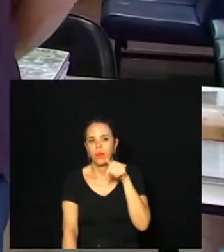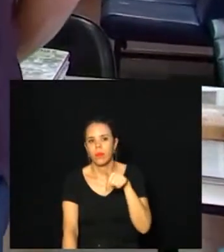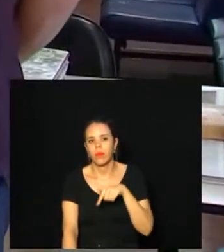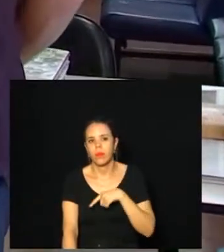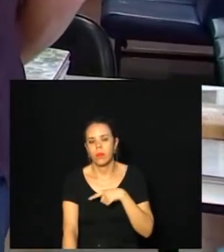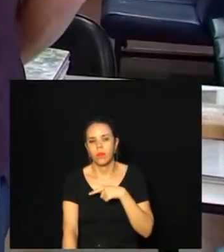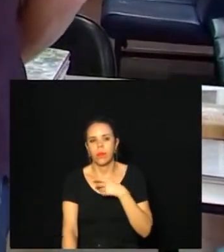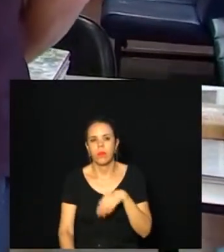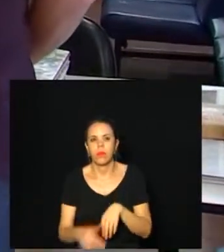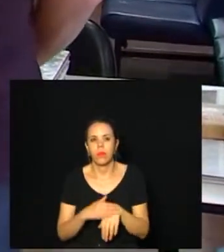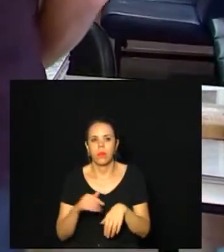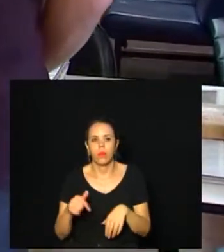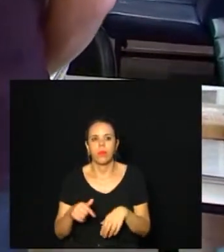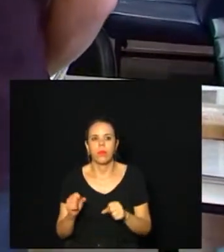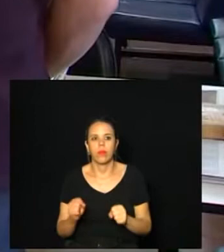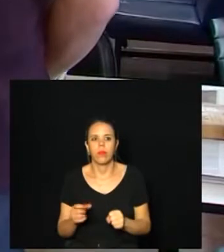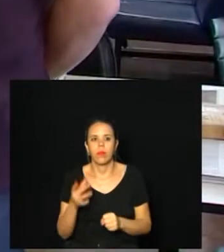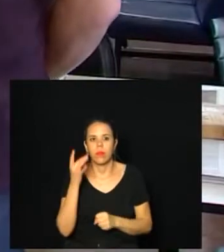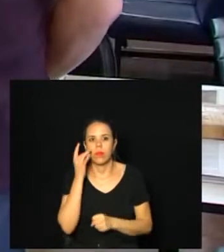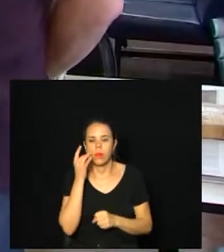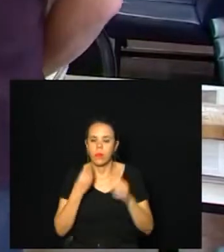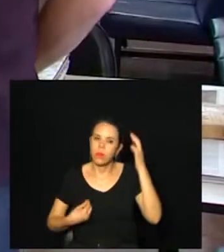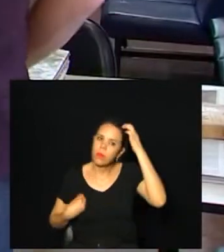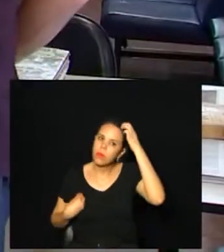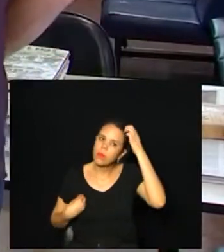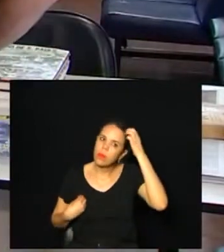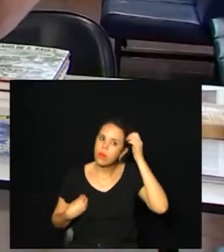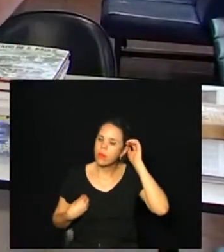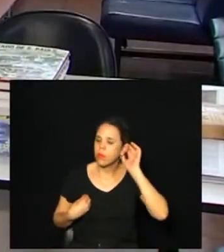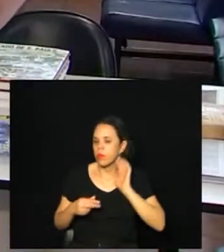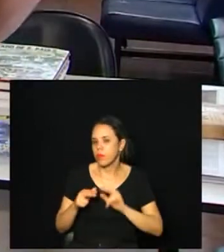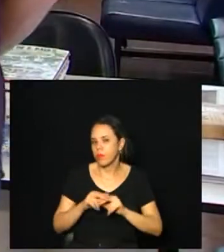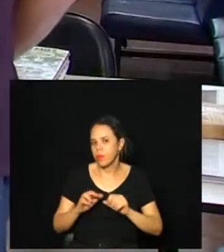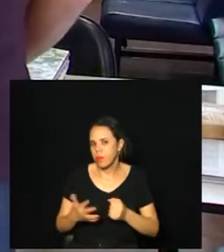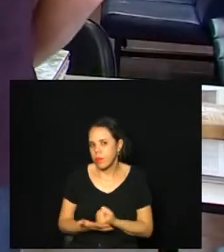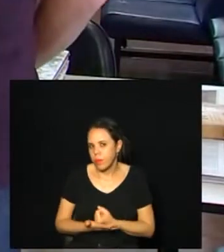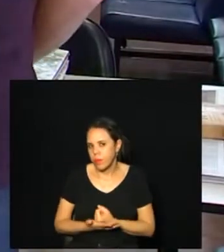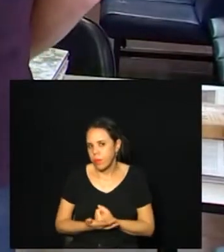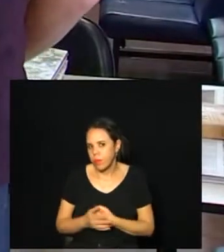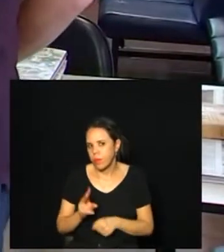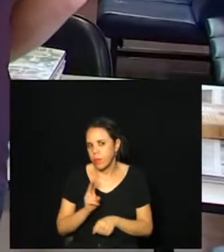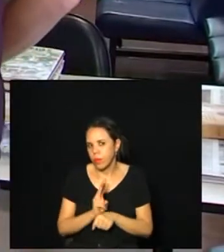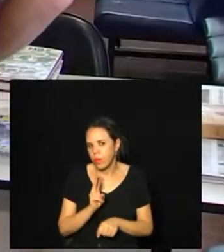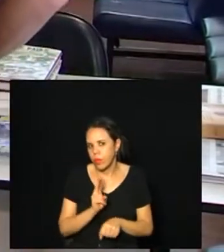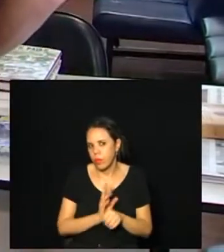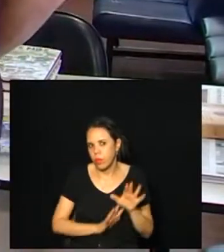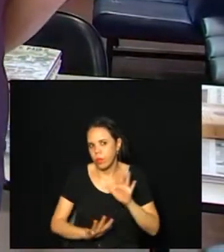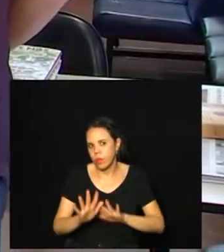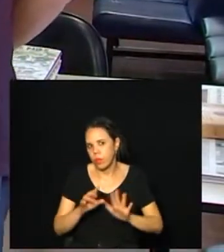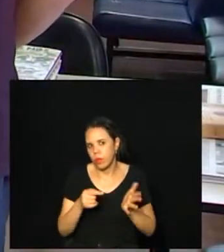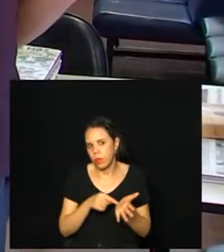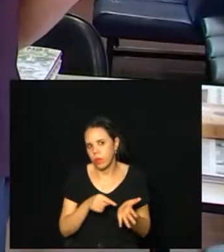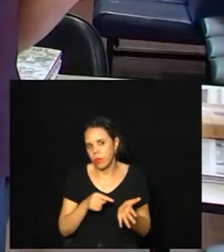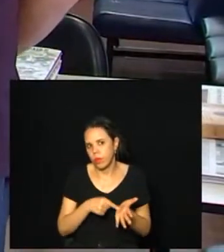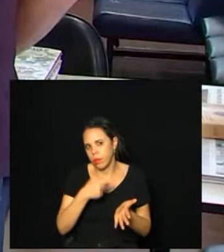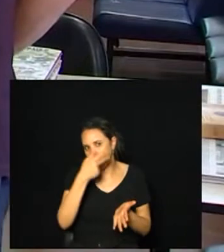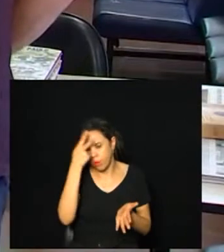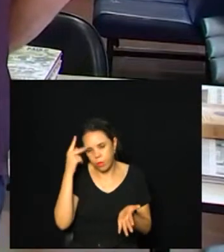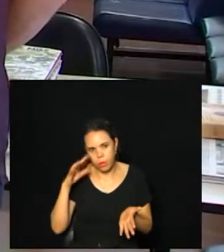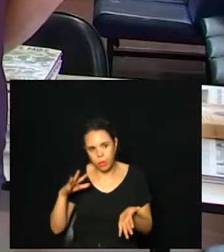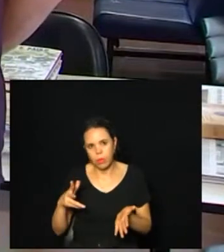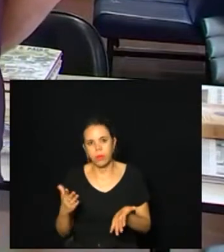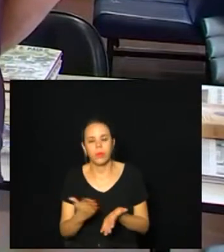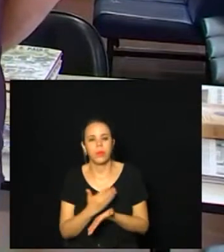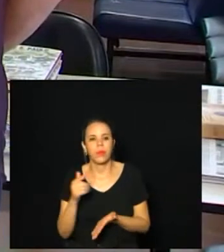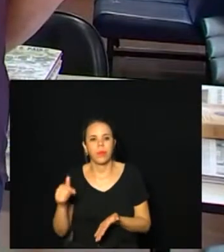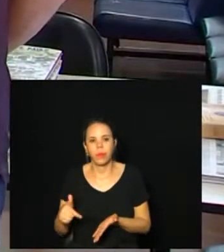vinha conversando aqui, que a gente pôde presenciar ao vivo por conta da pandemia e com esse cuidado, né, de colocar as mãos nas coisas. Todos os livros